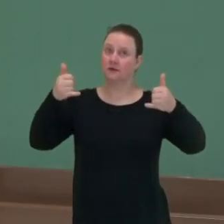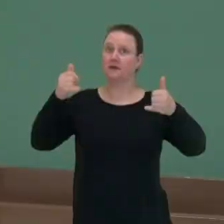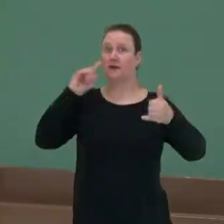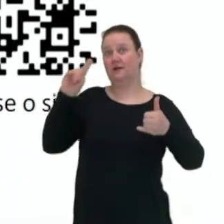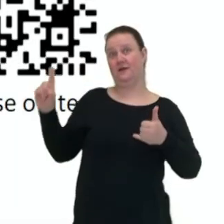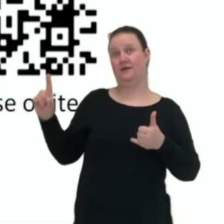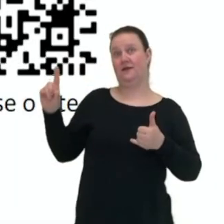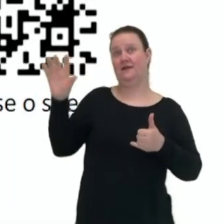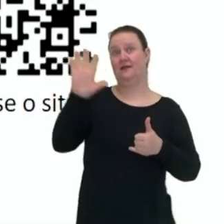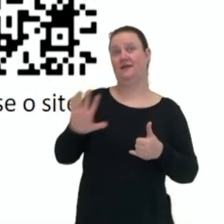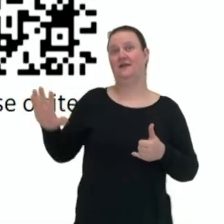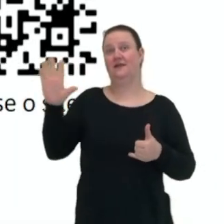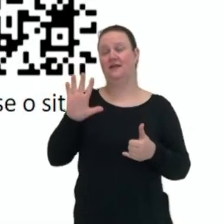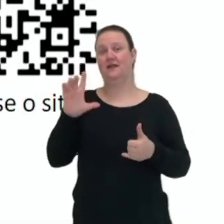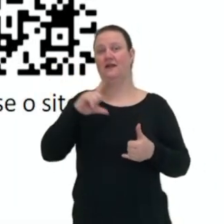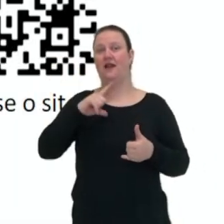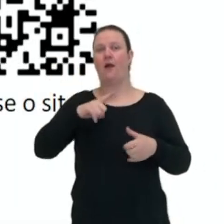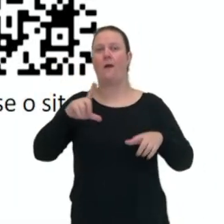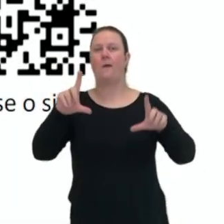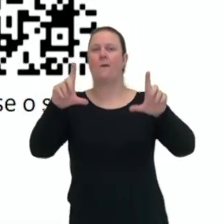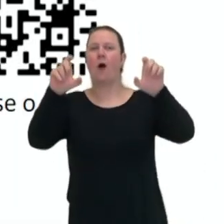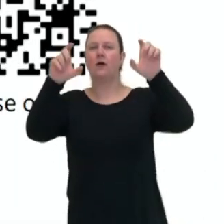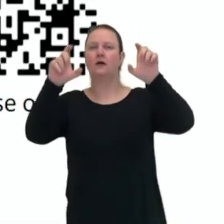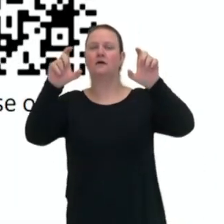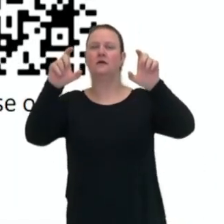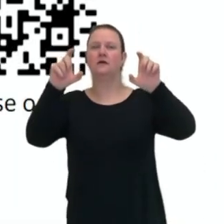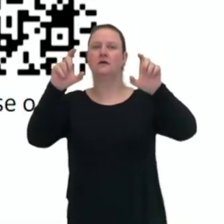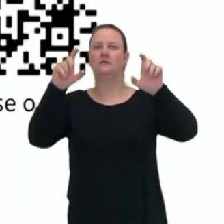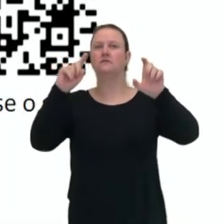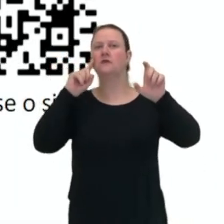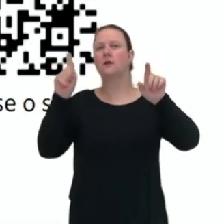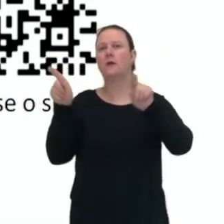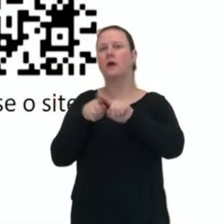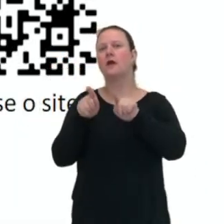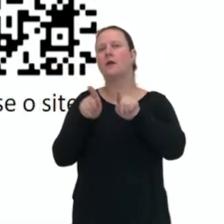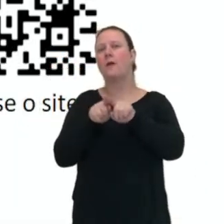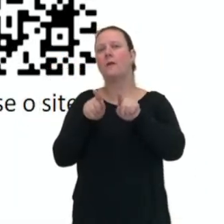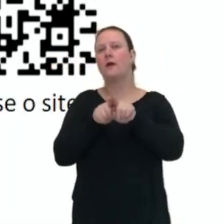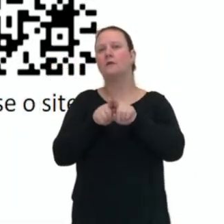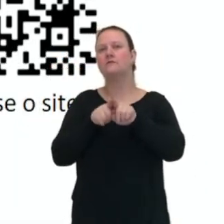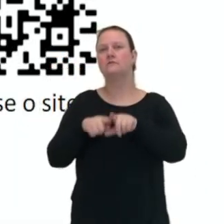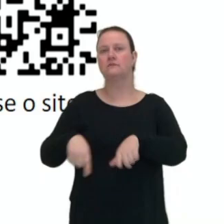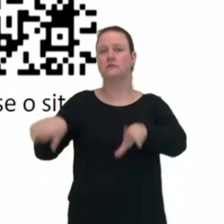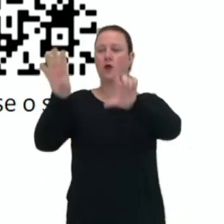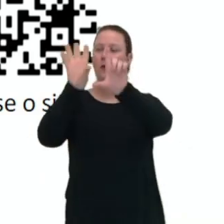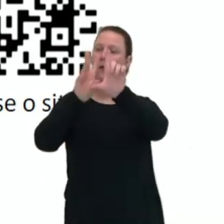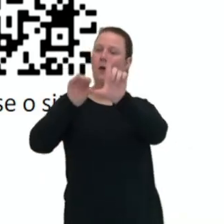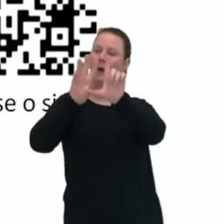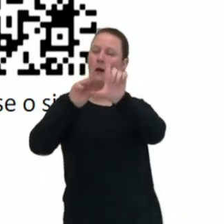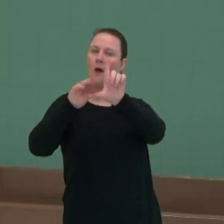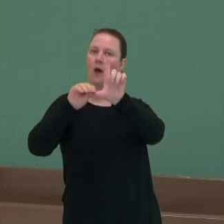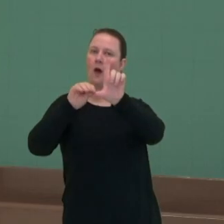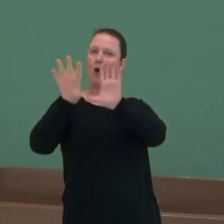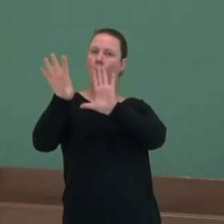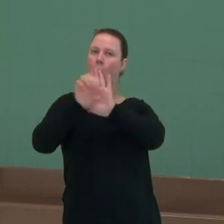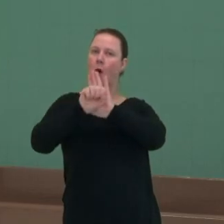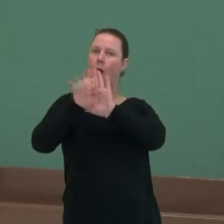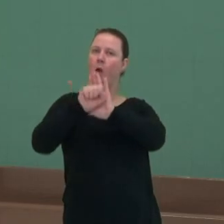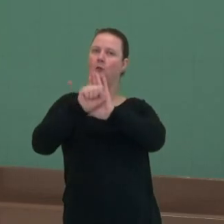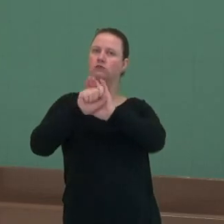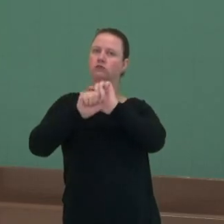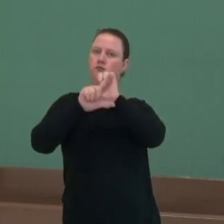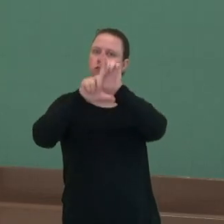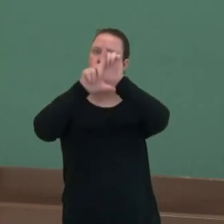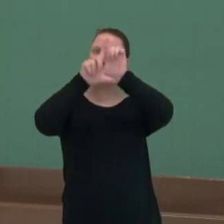temos na tela um print de um circuito. Ao apontar o seu celular para o QR Code, você é direcionado para